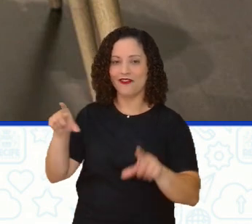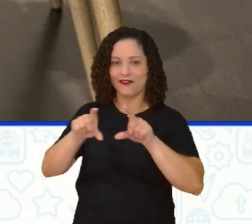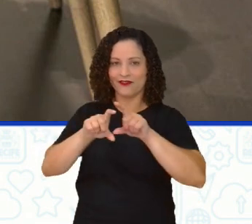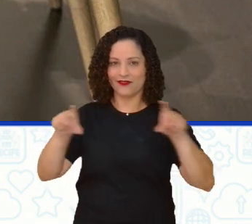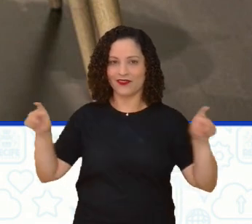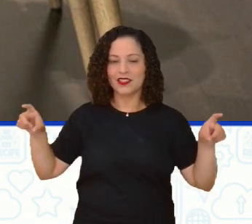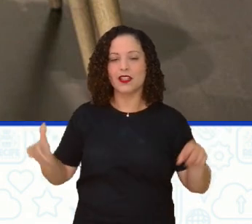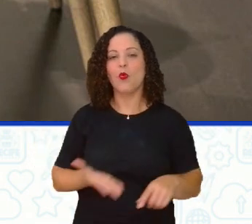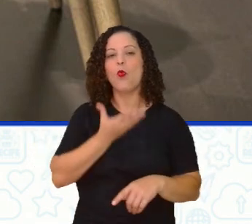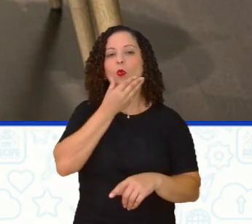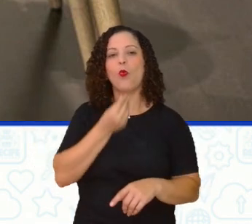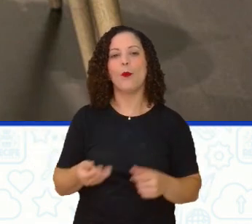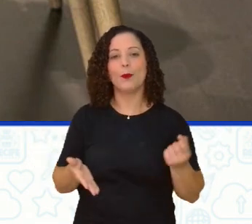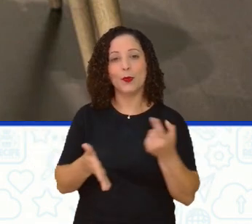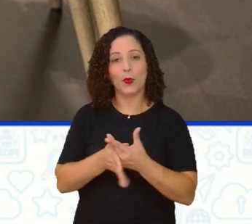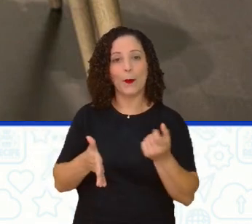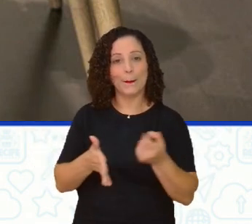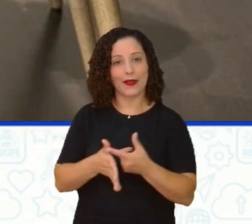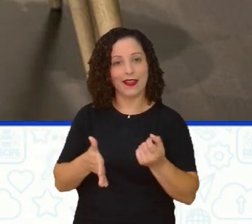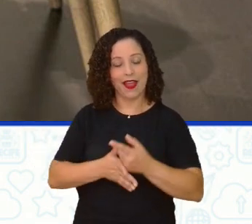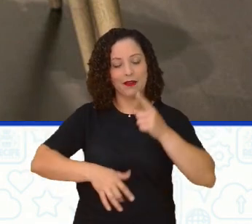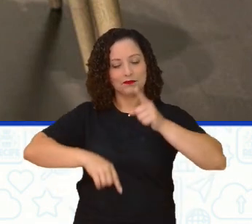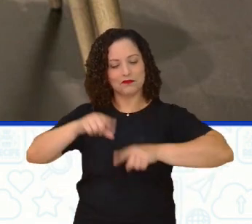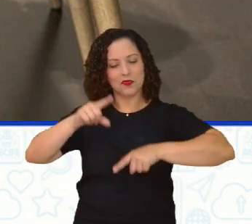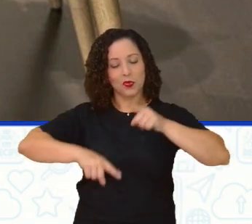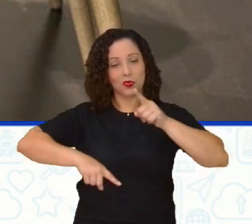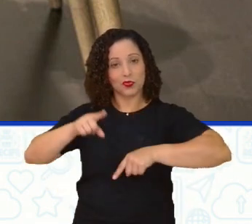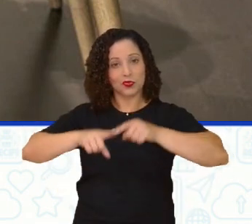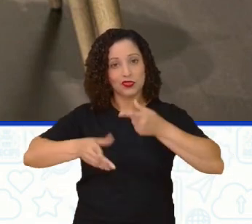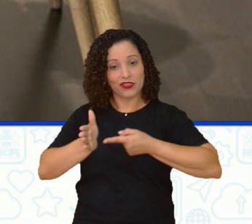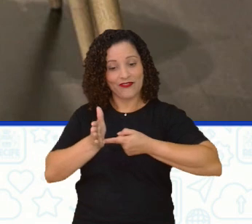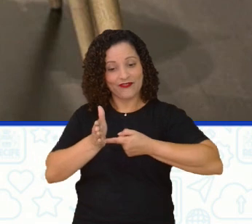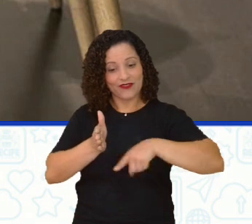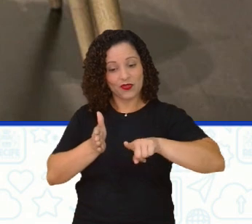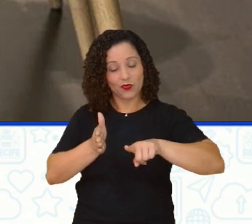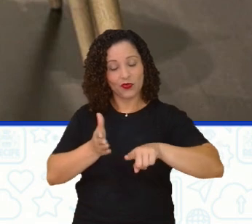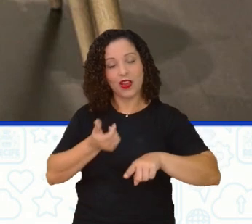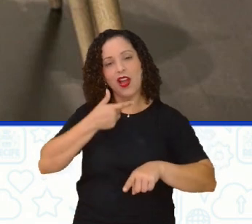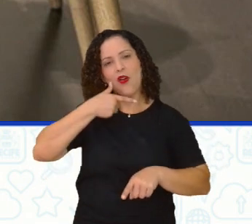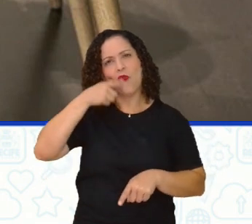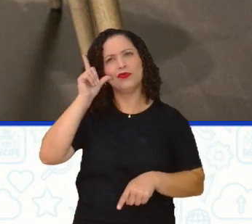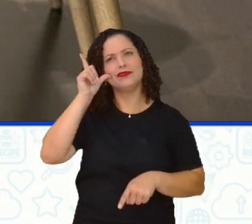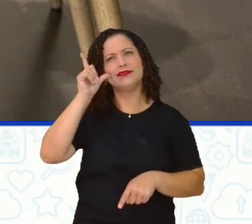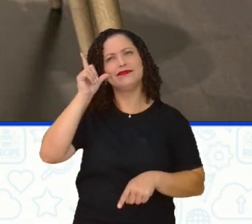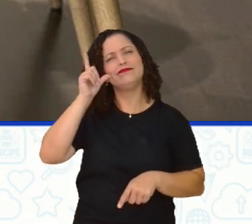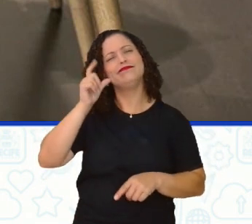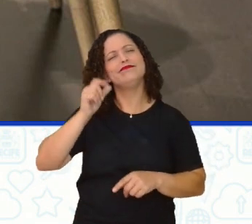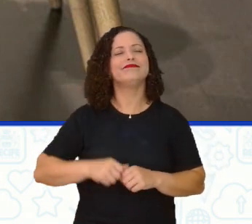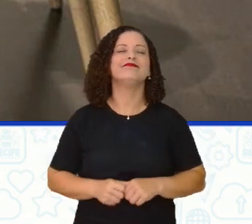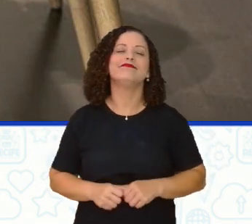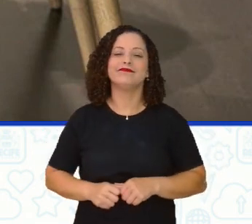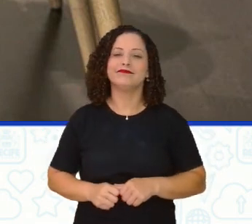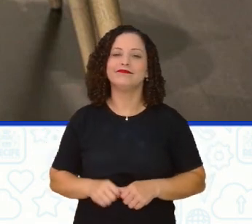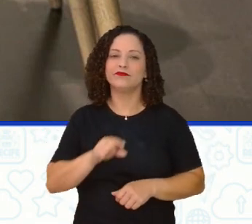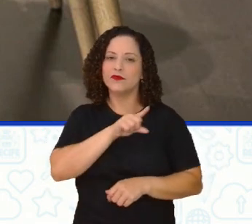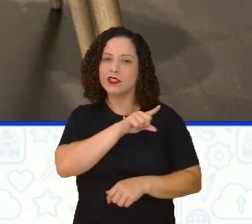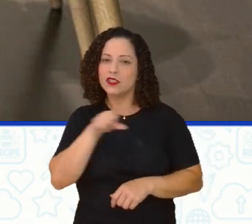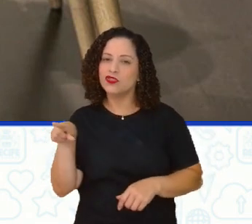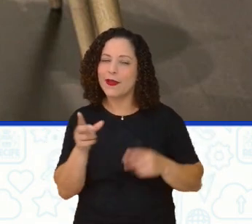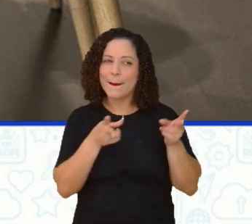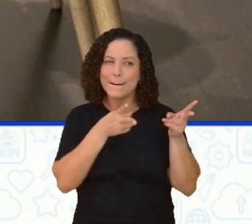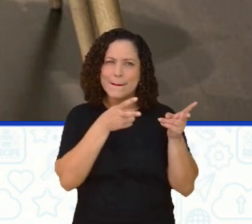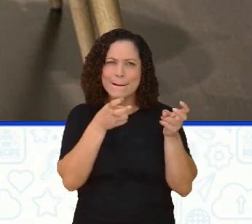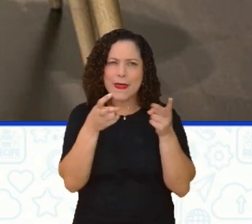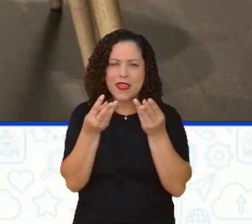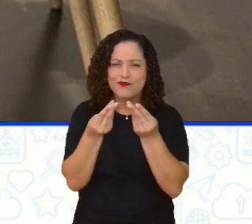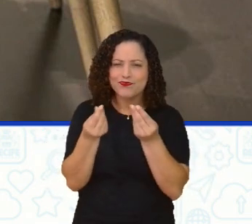Guilherme comprou o jogo imobiliário, vírgula, ontem. Vocês conseguem perceber que aí,